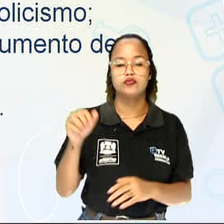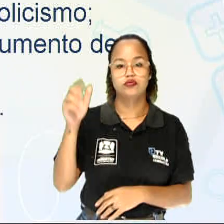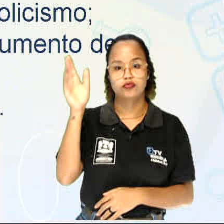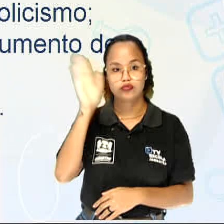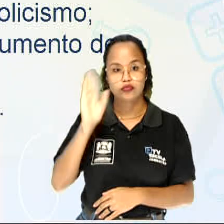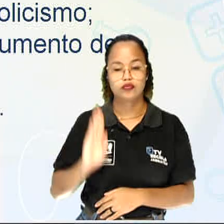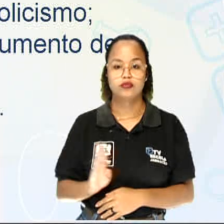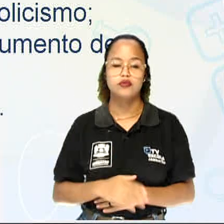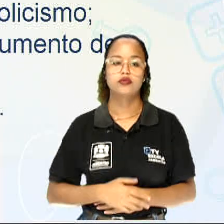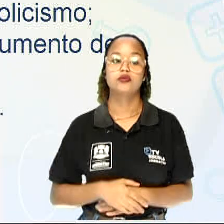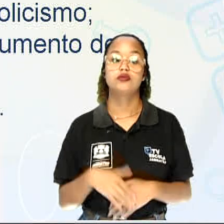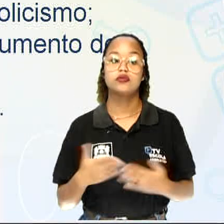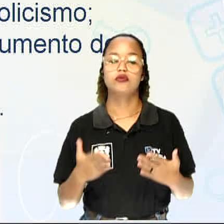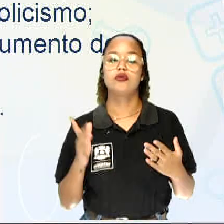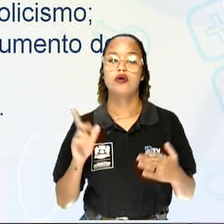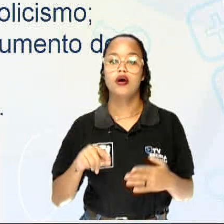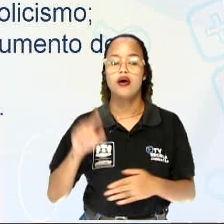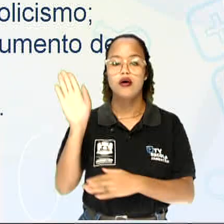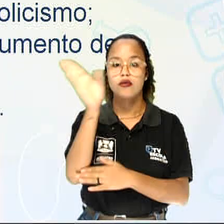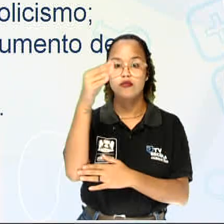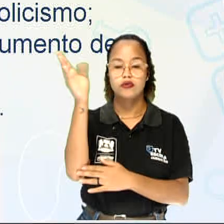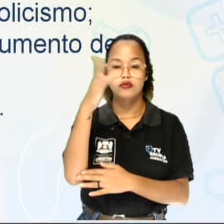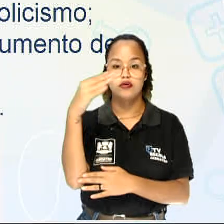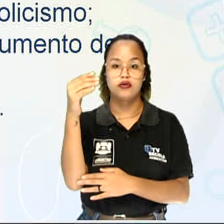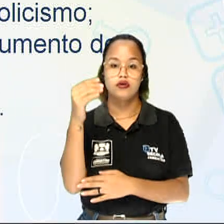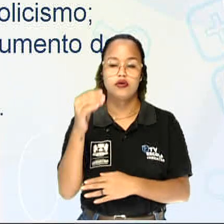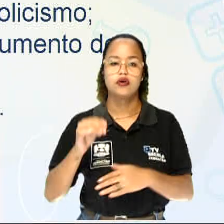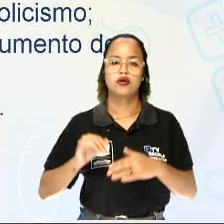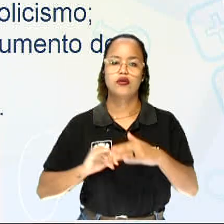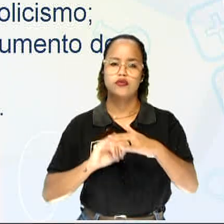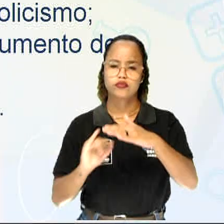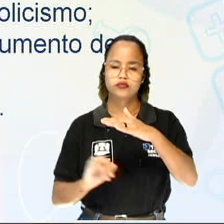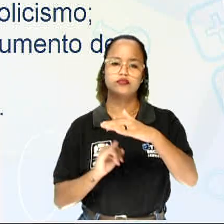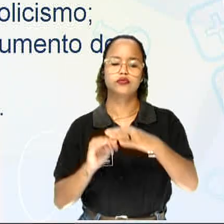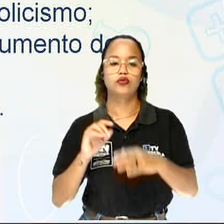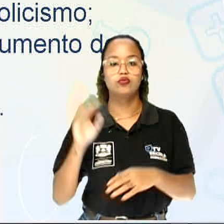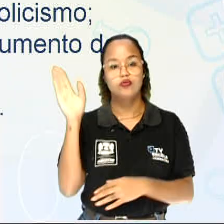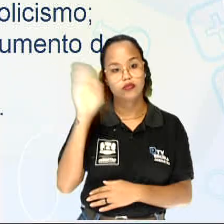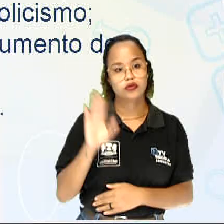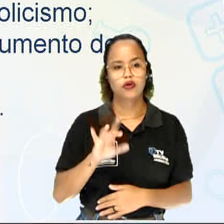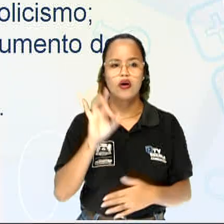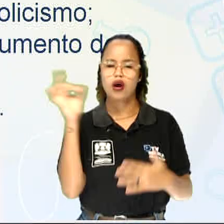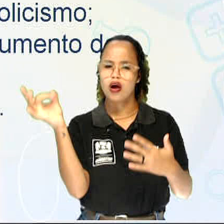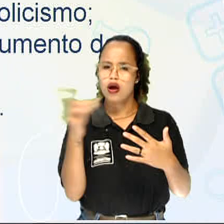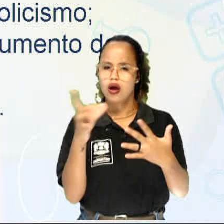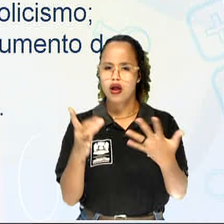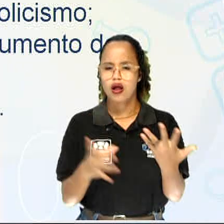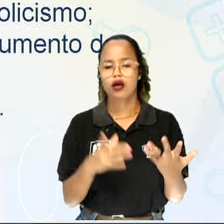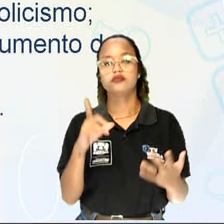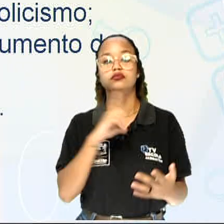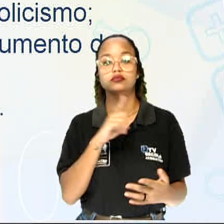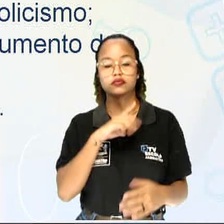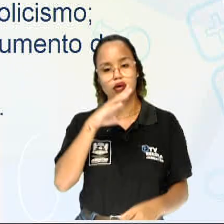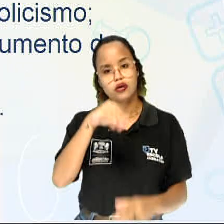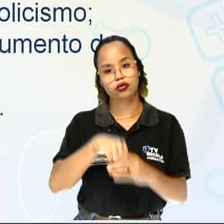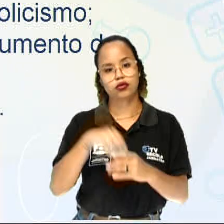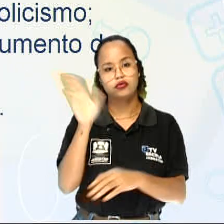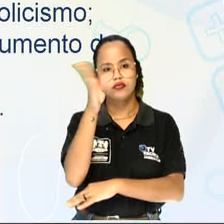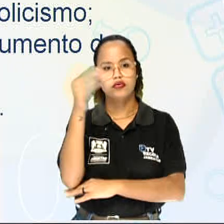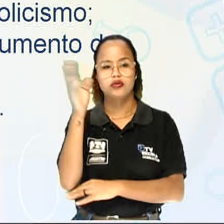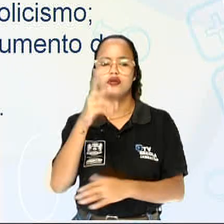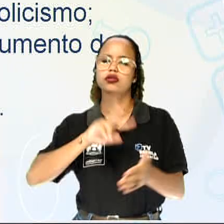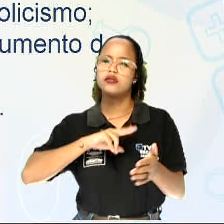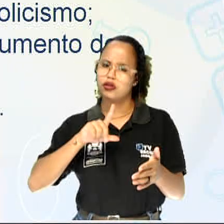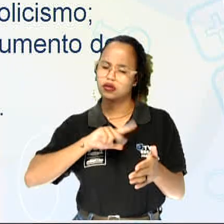é a bandeira imperial do Brasil. Cada elemento que está presente aí na bandeira tem um significado.